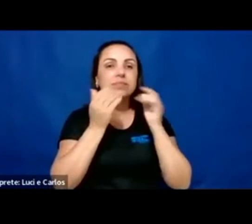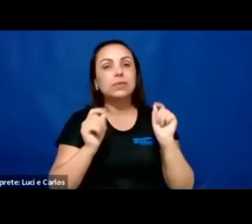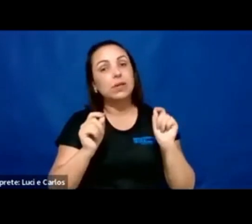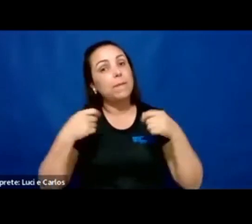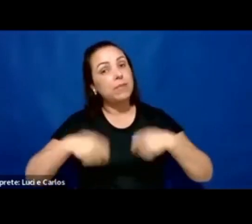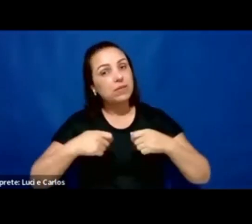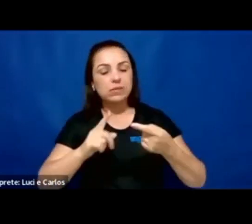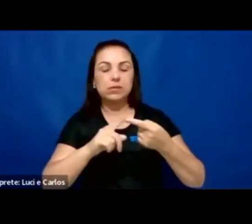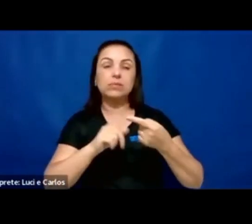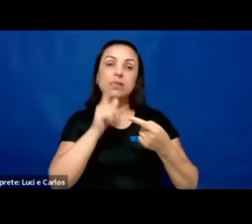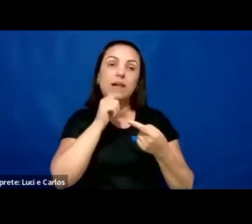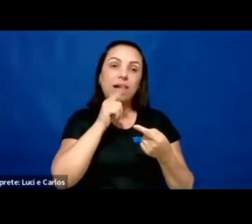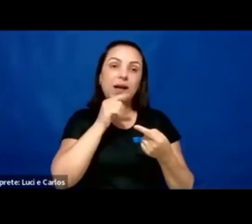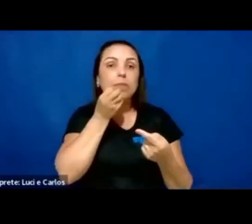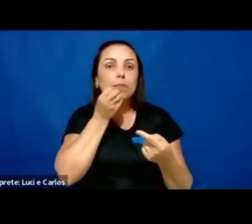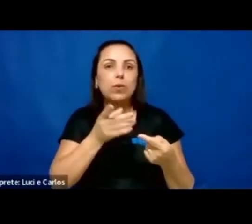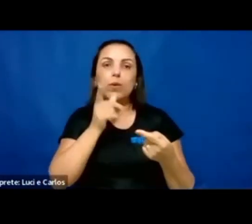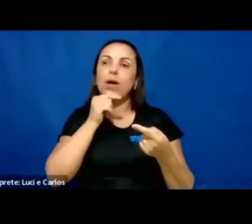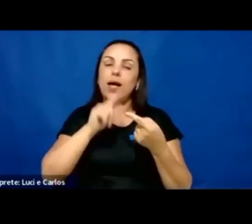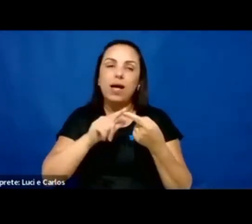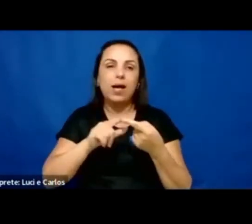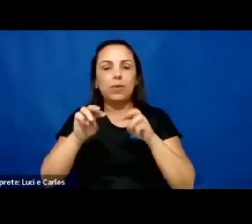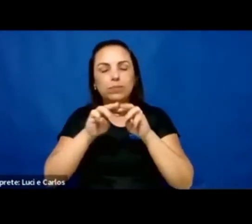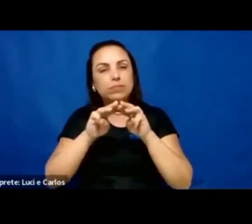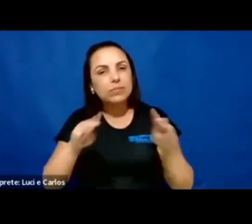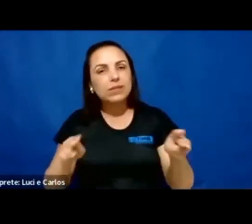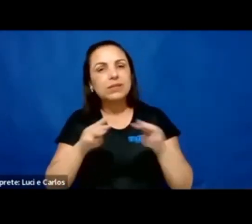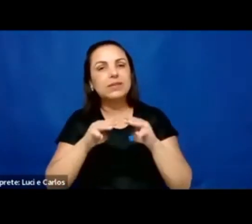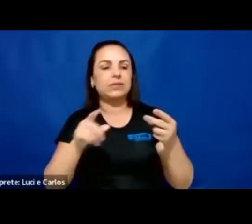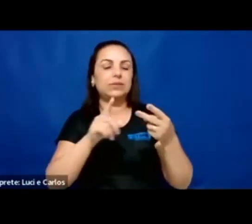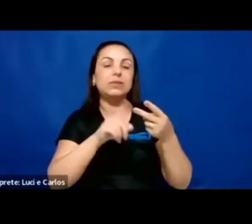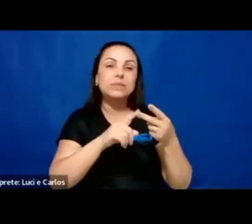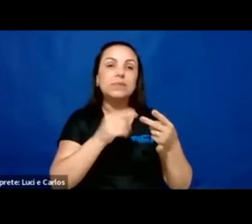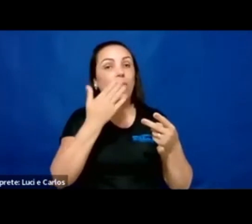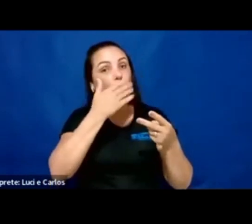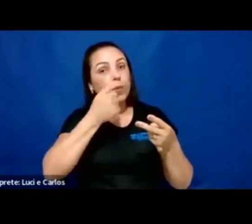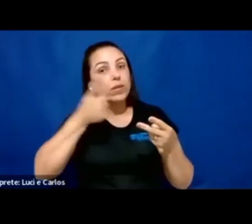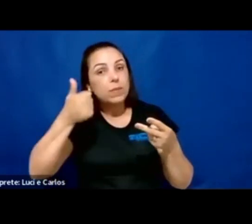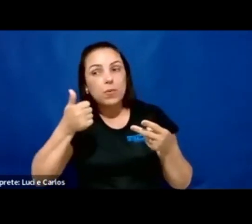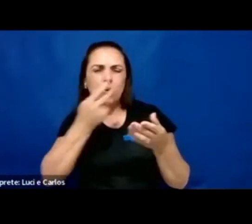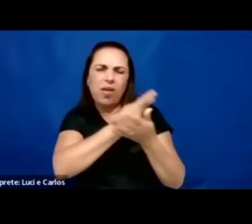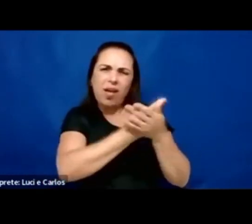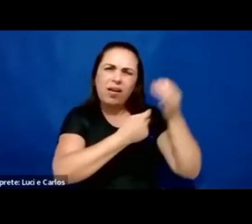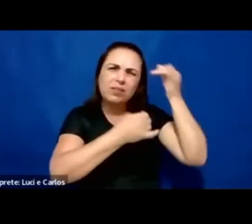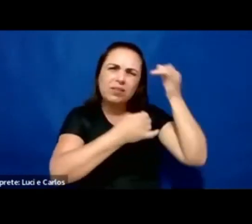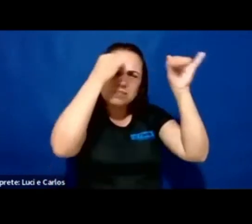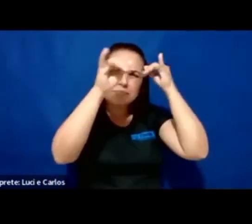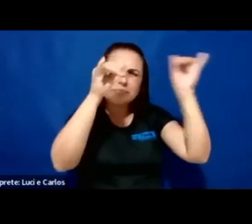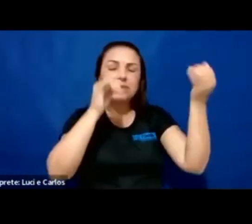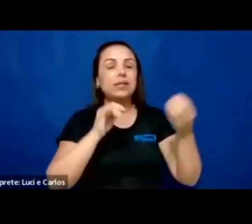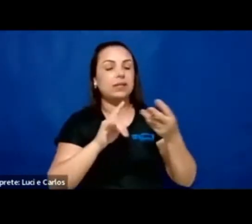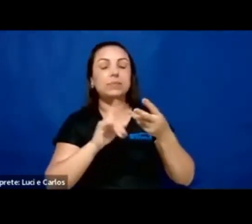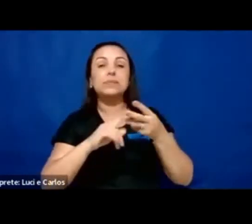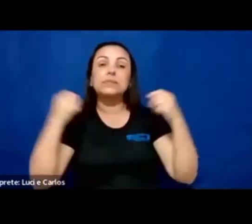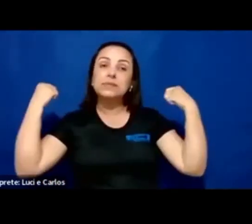da boa alimentação, é a junção da atividade física, é a junção de você se expor mais ao sol, é a junção de